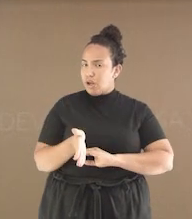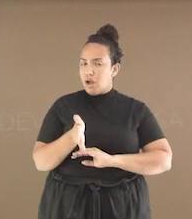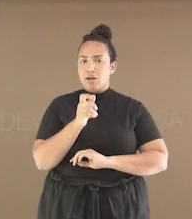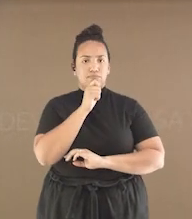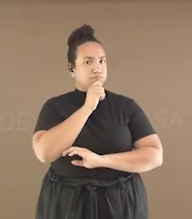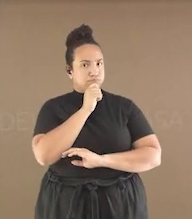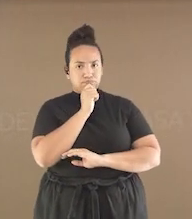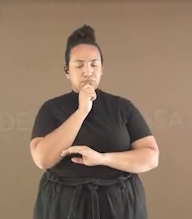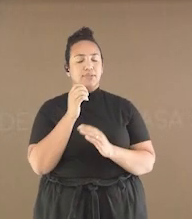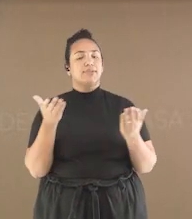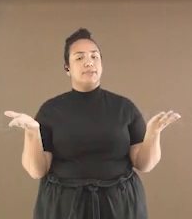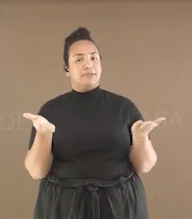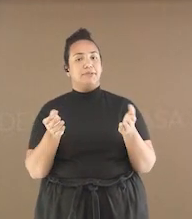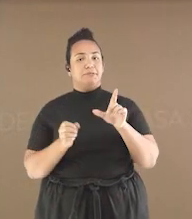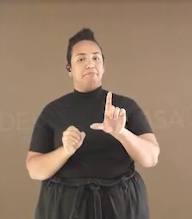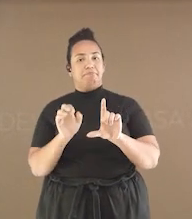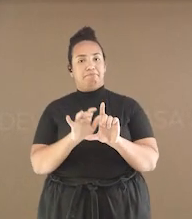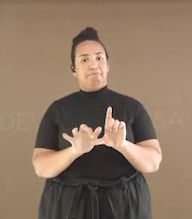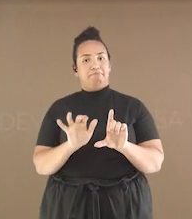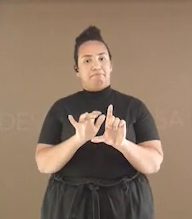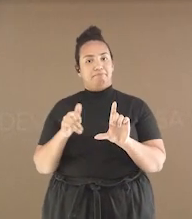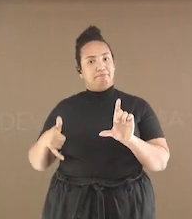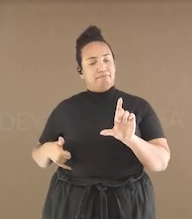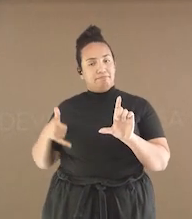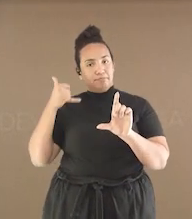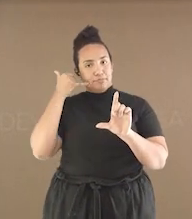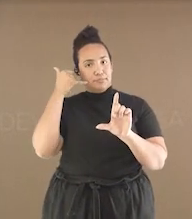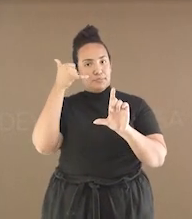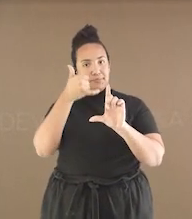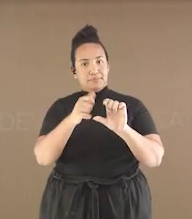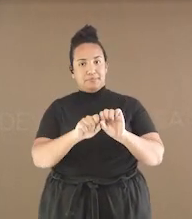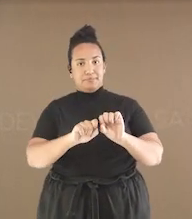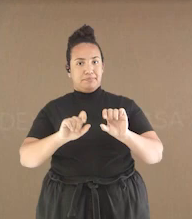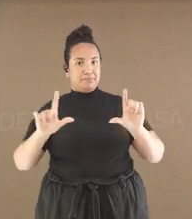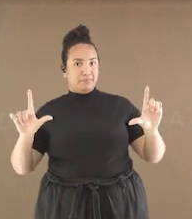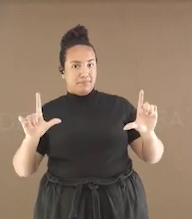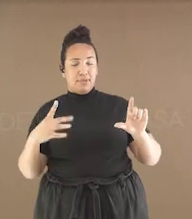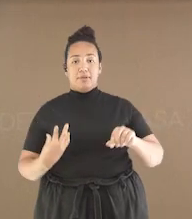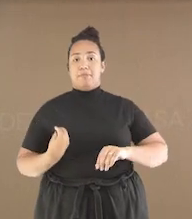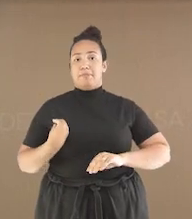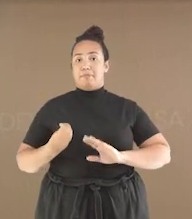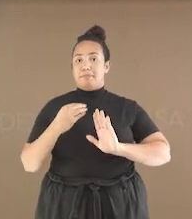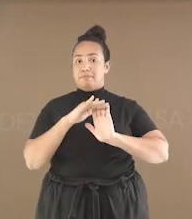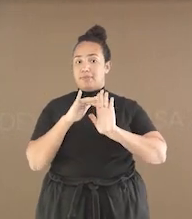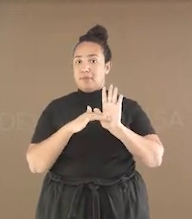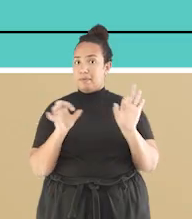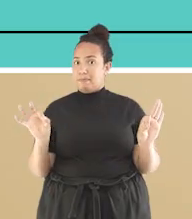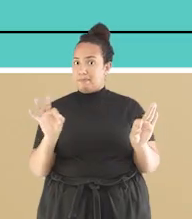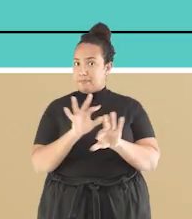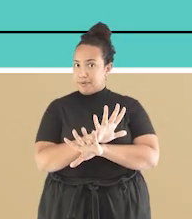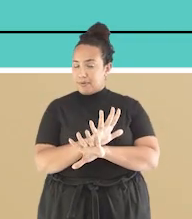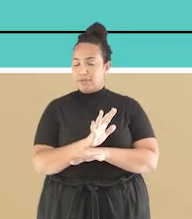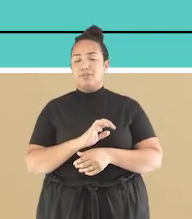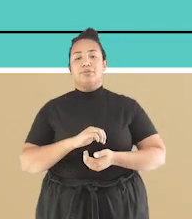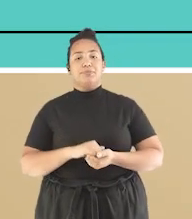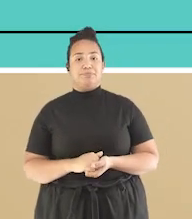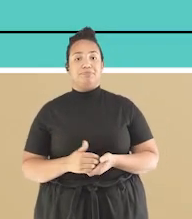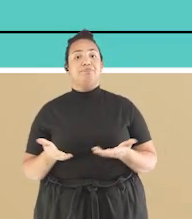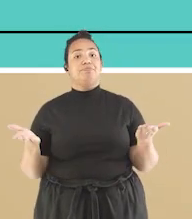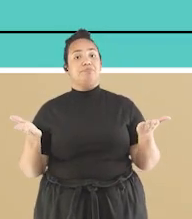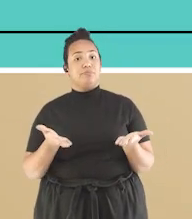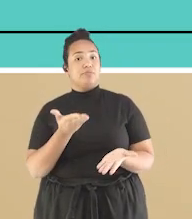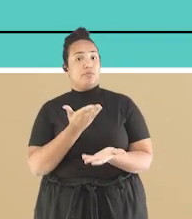só apontar o seu celular para o QR Code que está aparecendo aí na sua tela e marcar a sua. Essa aula